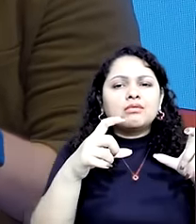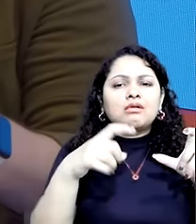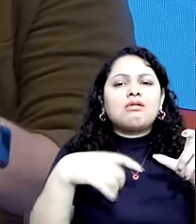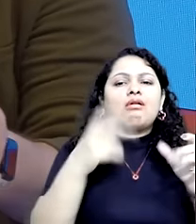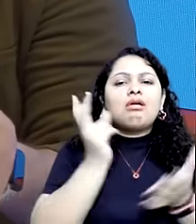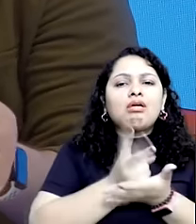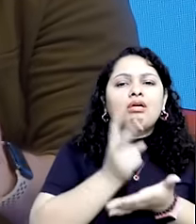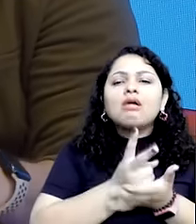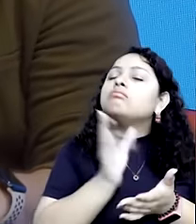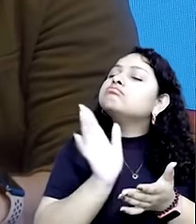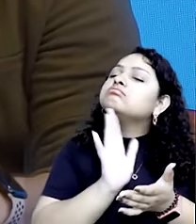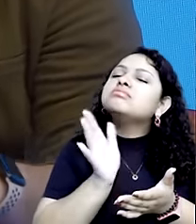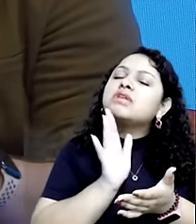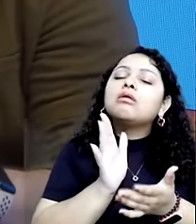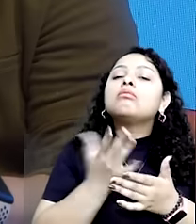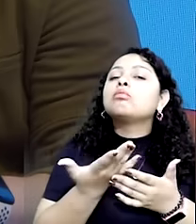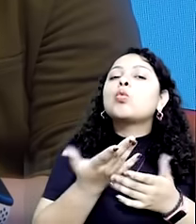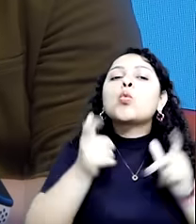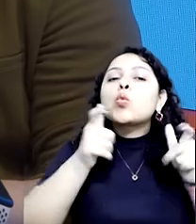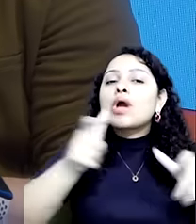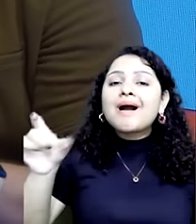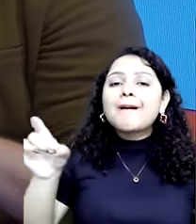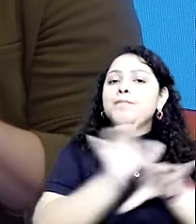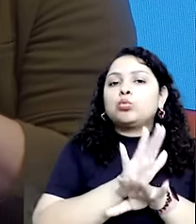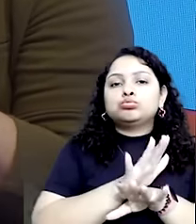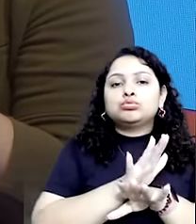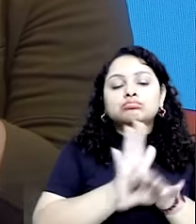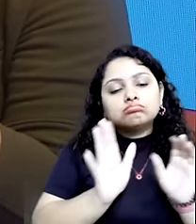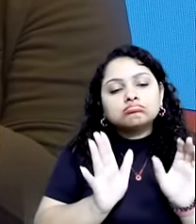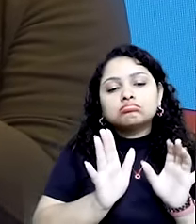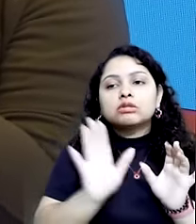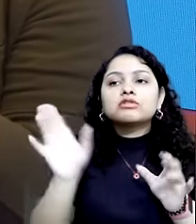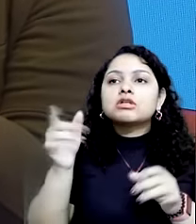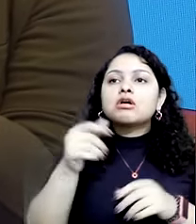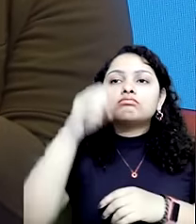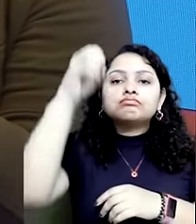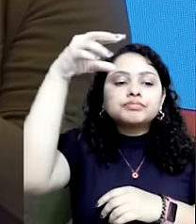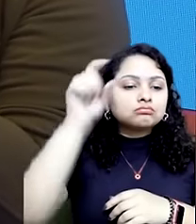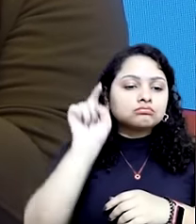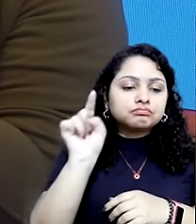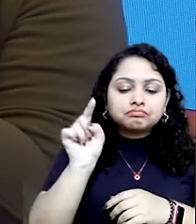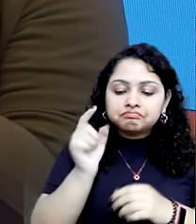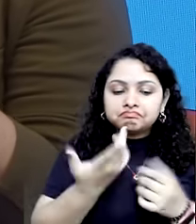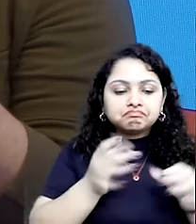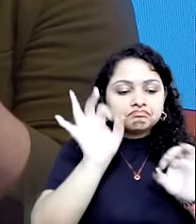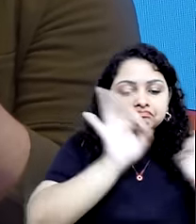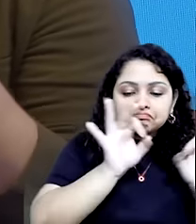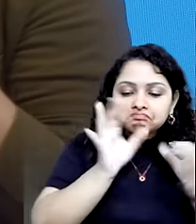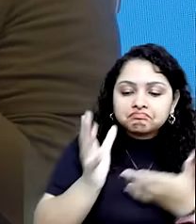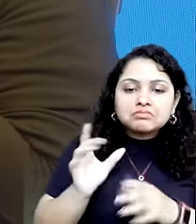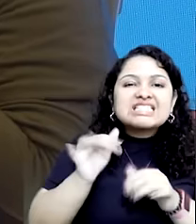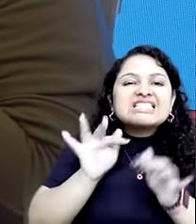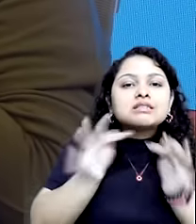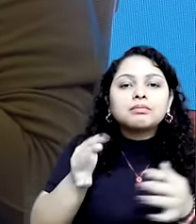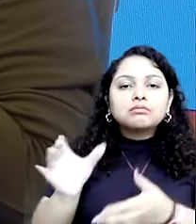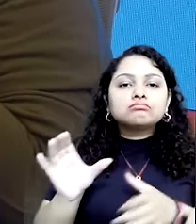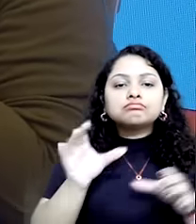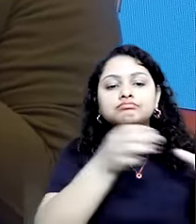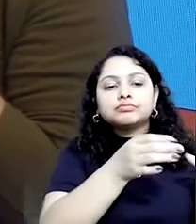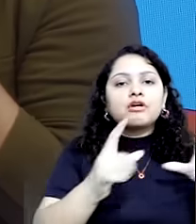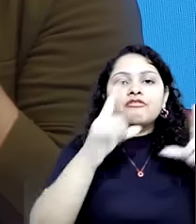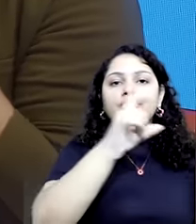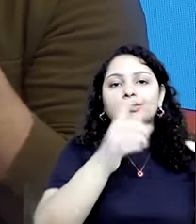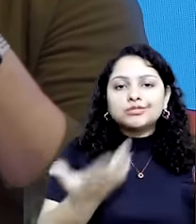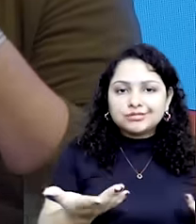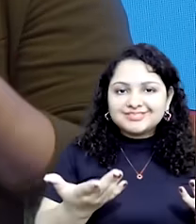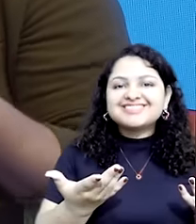cantinho que você só vai acender a luz coloca o objeto e fotografa eu falo pros clientes que eles não podem pros empresários aliás eu chamo de cliente mas é nosso cliente